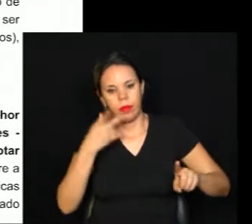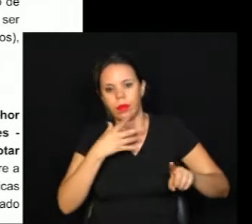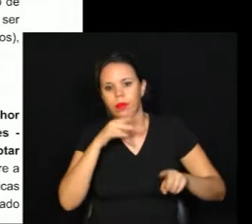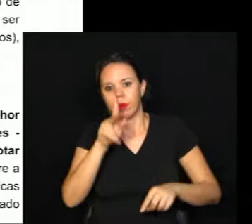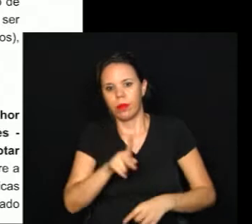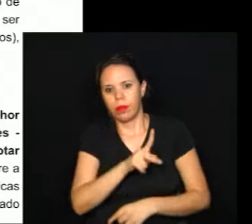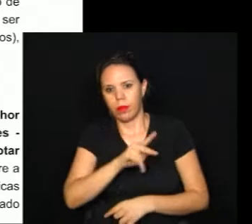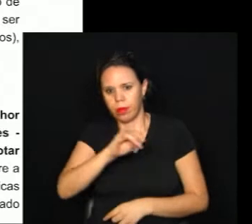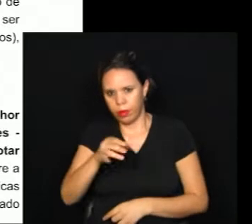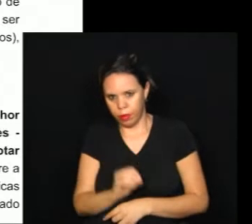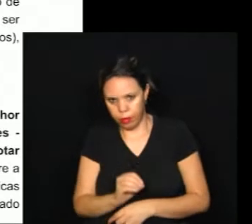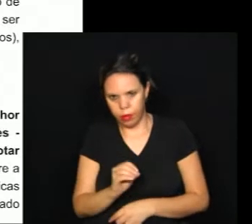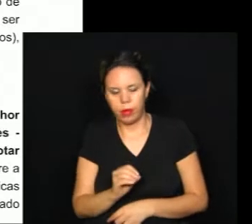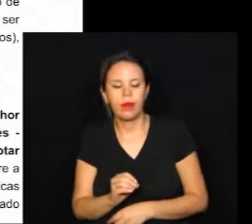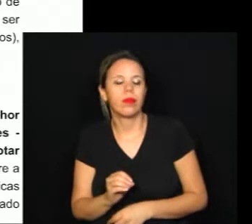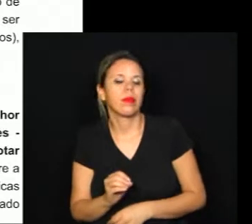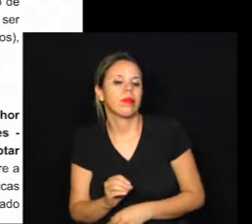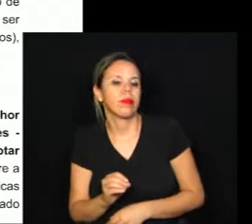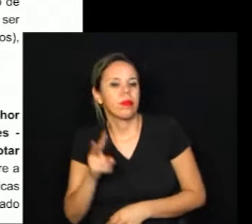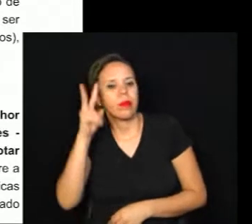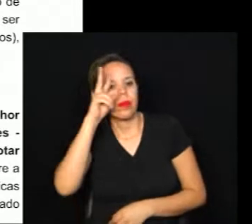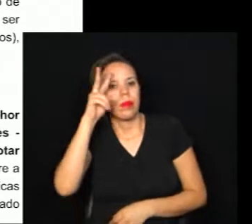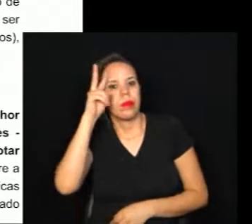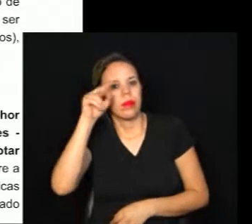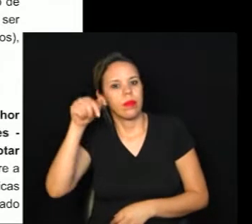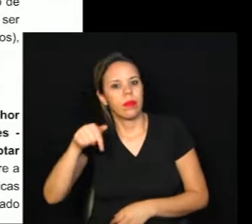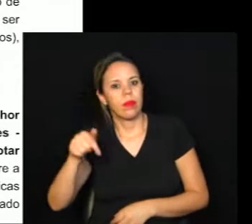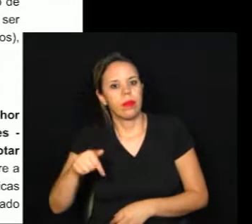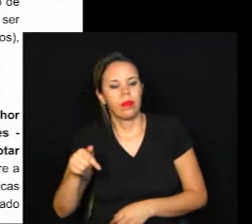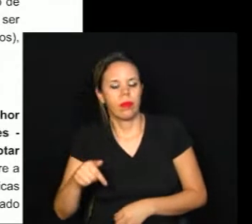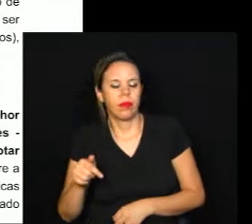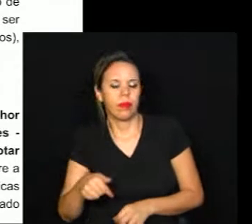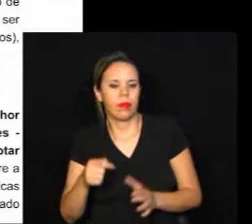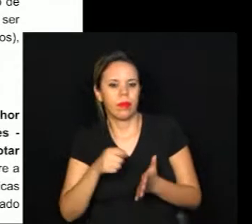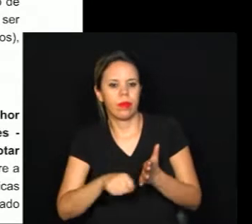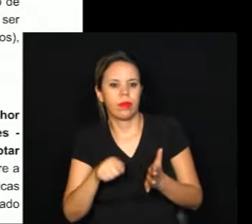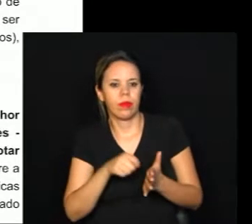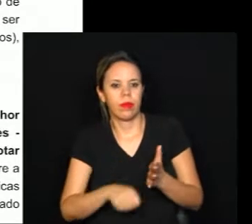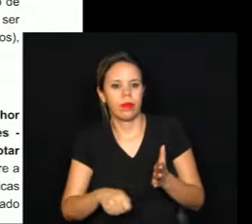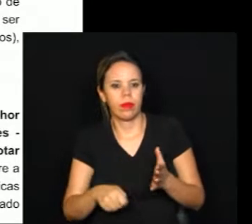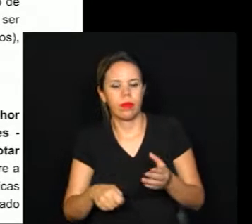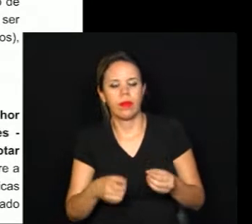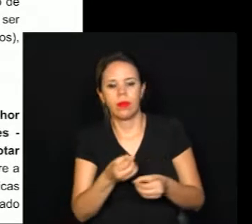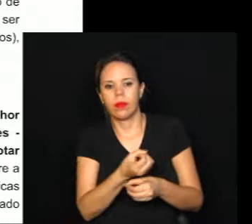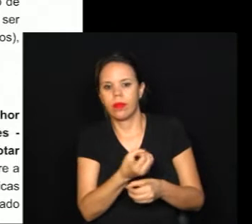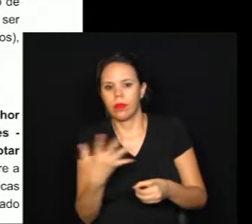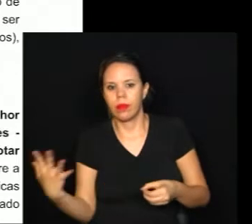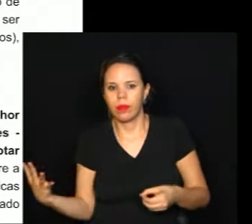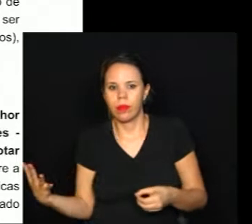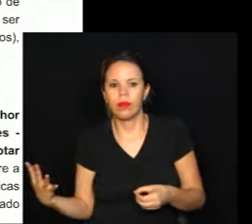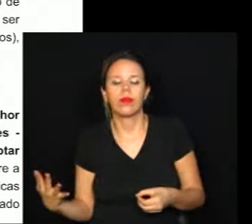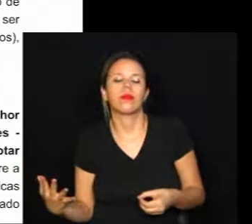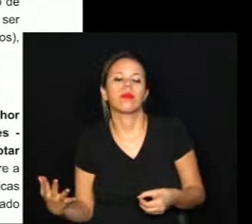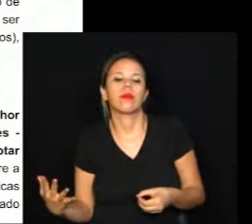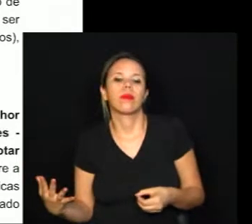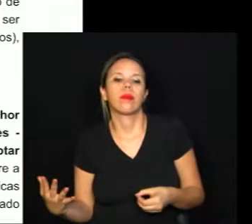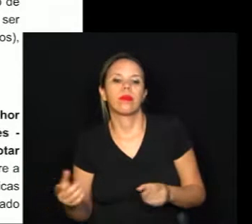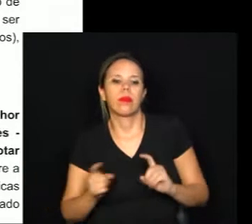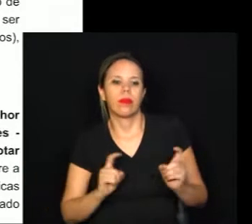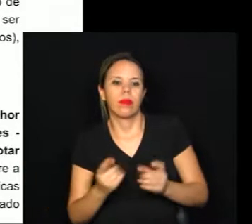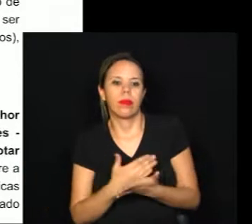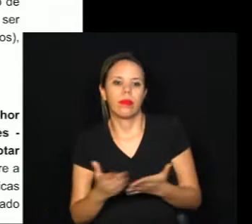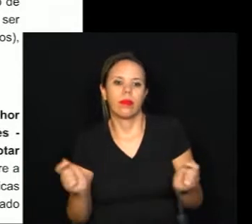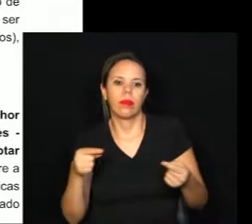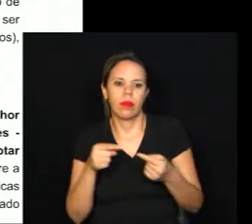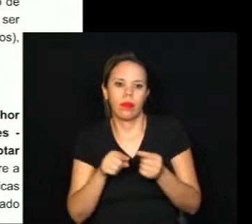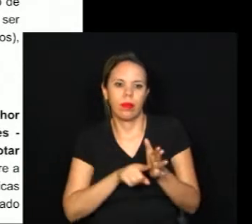João Aparecido Passadori. Lembrando que aqui está escrito quórum, 2/3. Então, isso aí é de